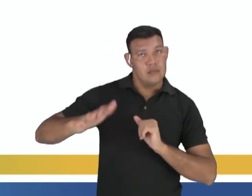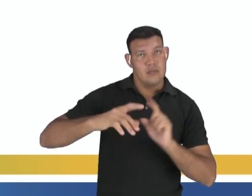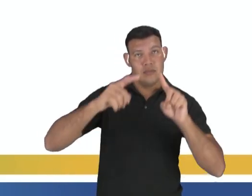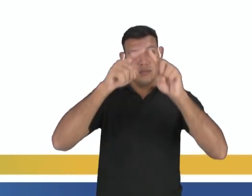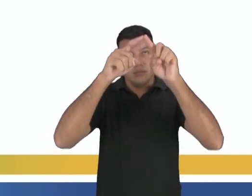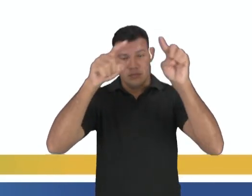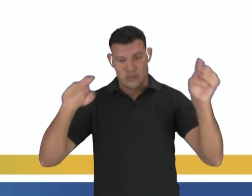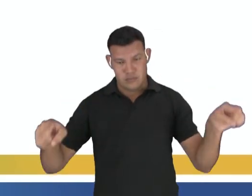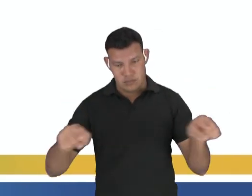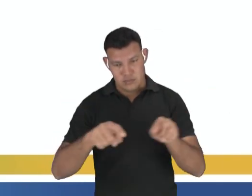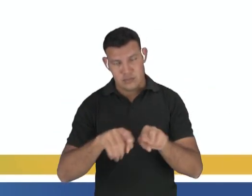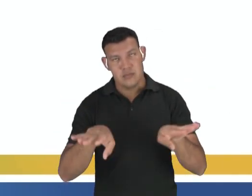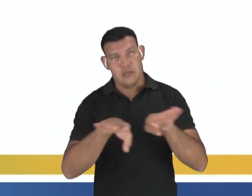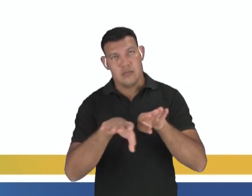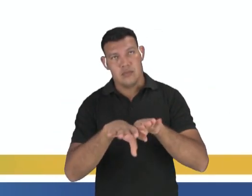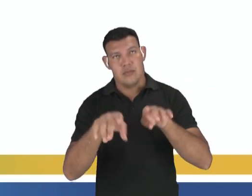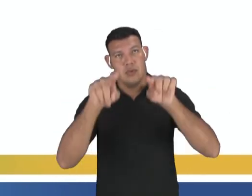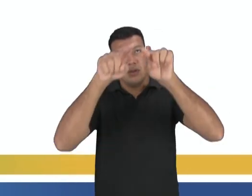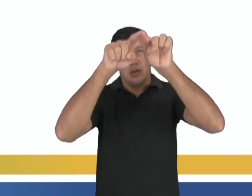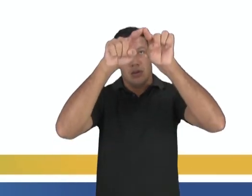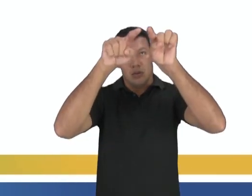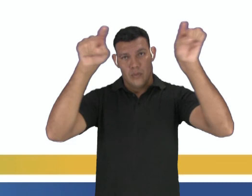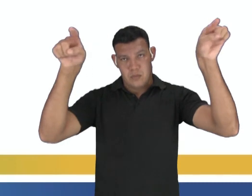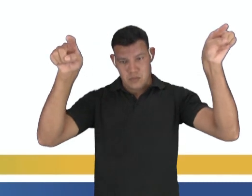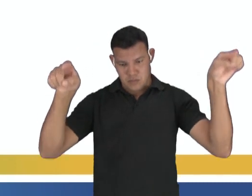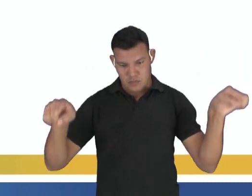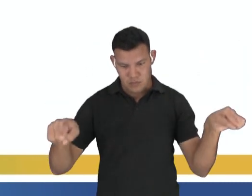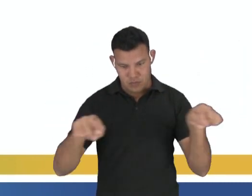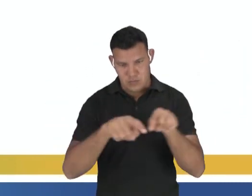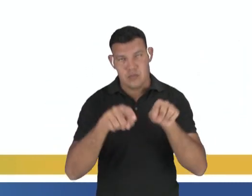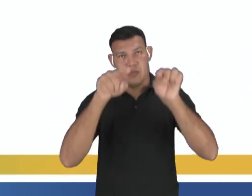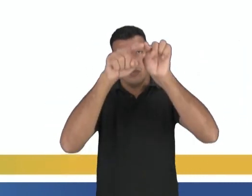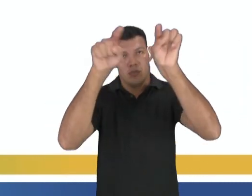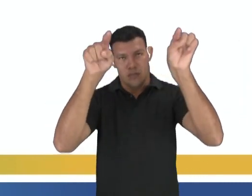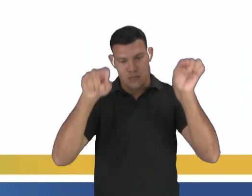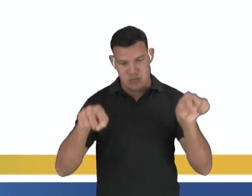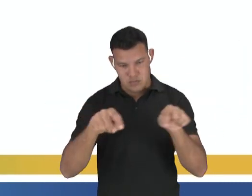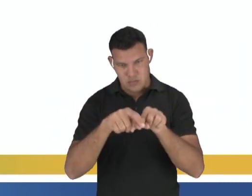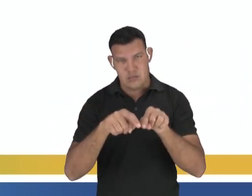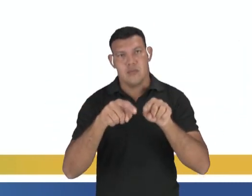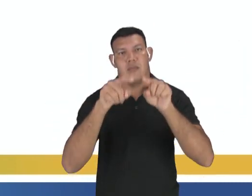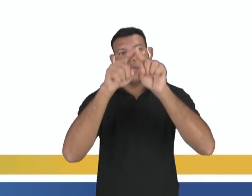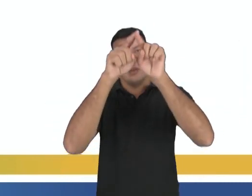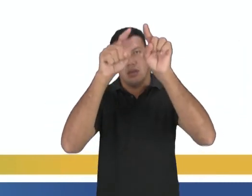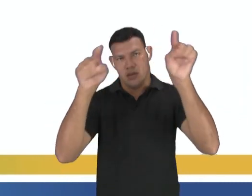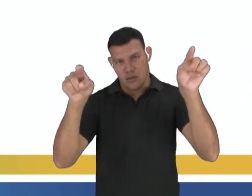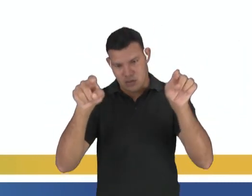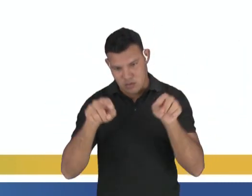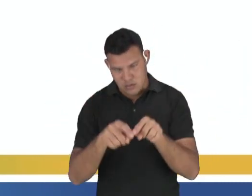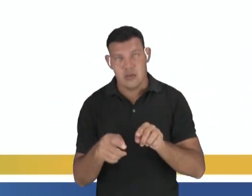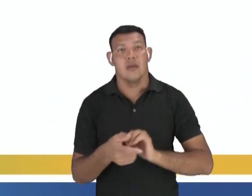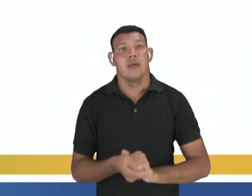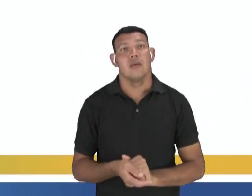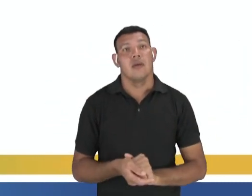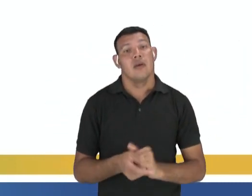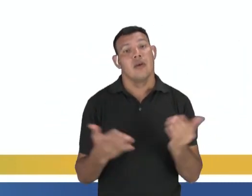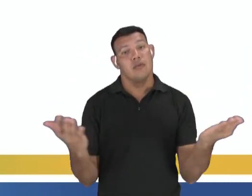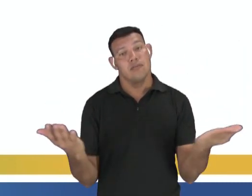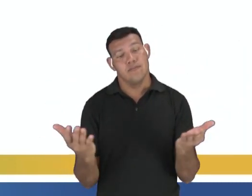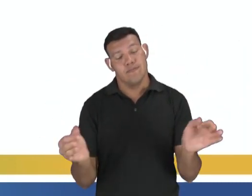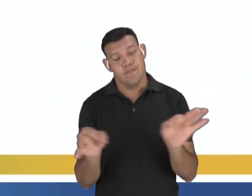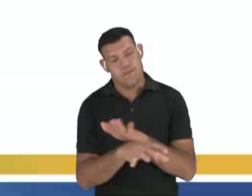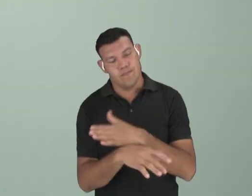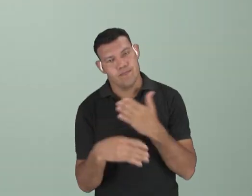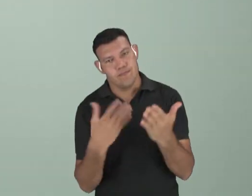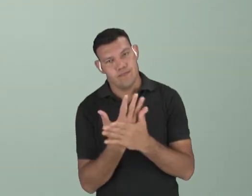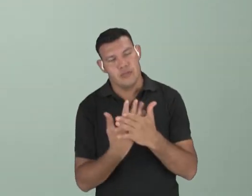retomamos o conteúdo de áreas de triângulo e quadriláteros através da resolução de exercícios. Então, voltando aqui para mim,